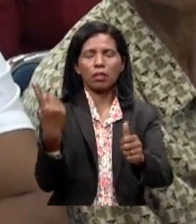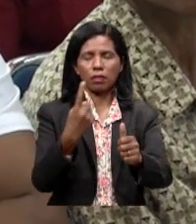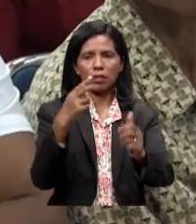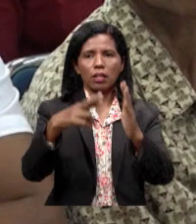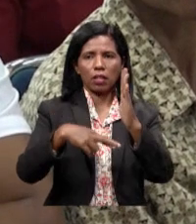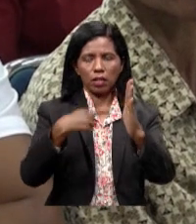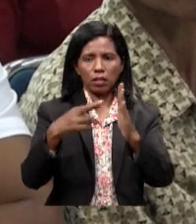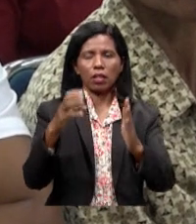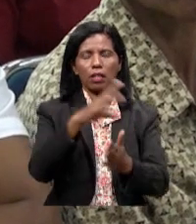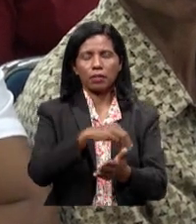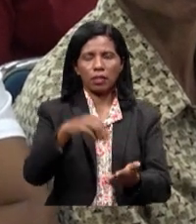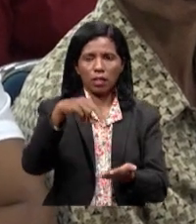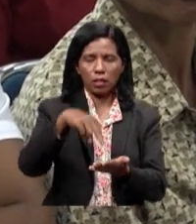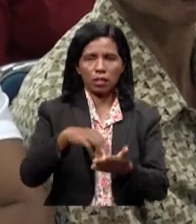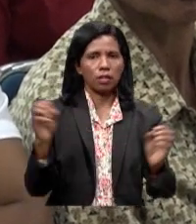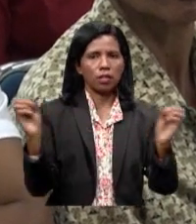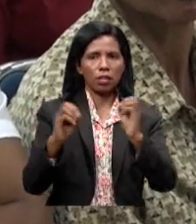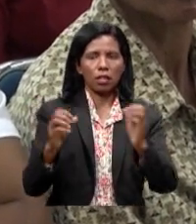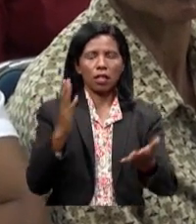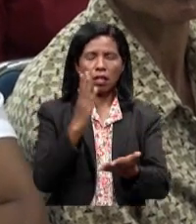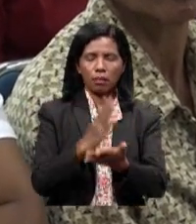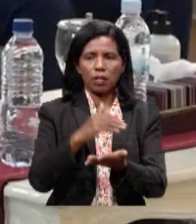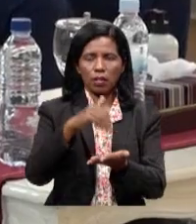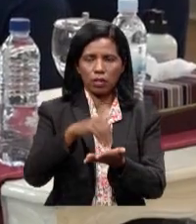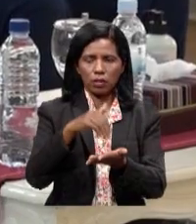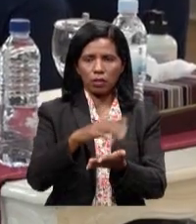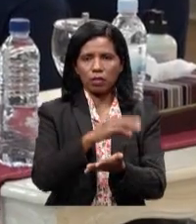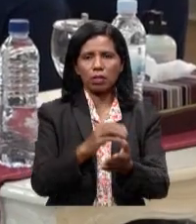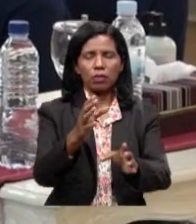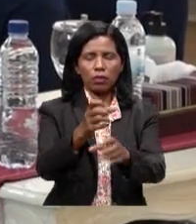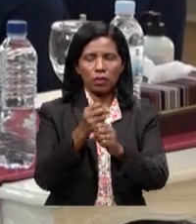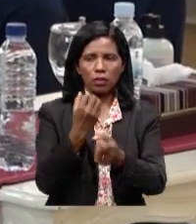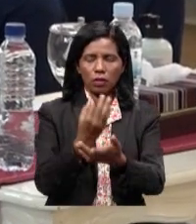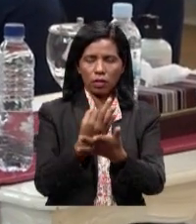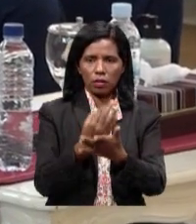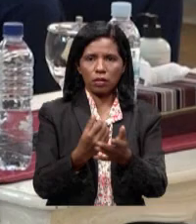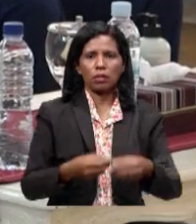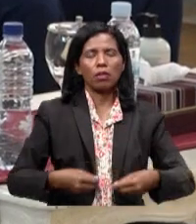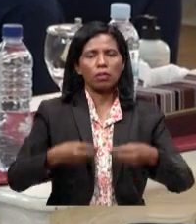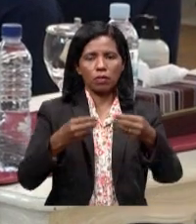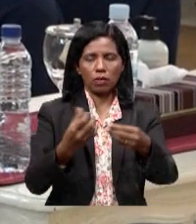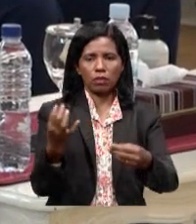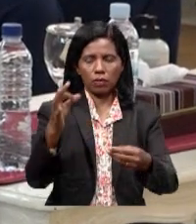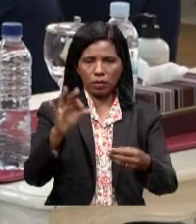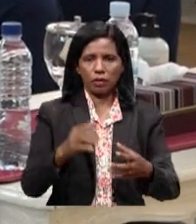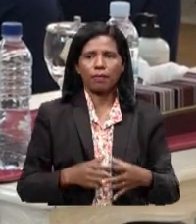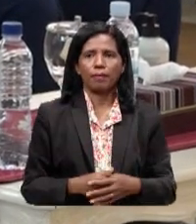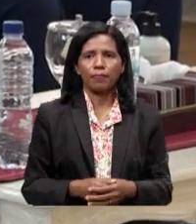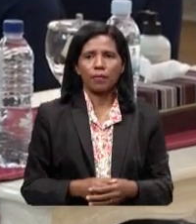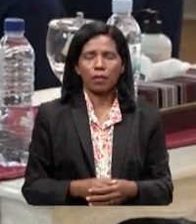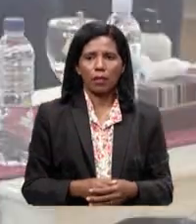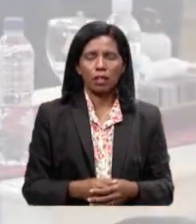NB estabelece, se lá se suspende estudo no reembolsa orçamento NB atribuiona. Ia sanção ne